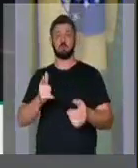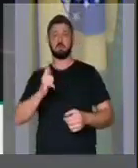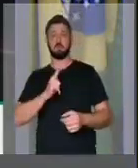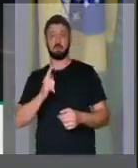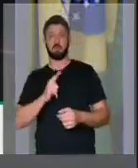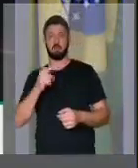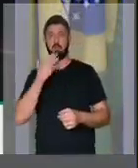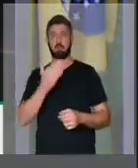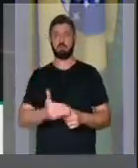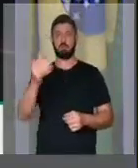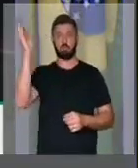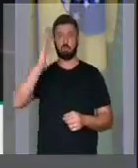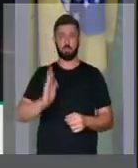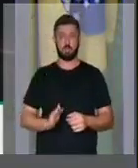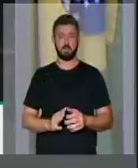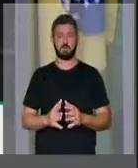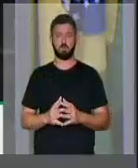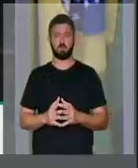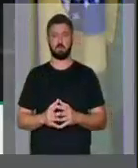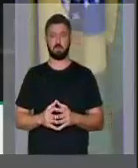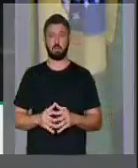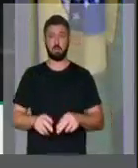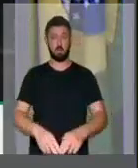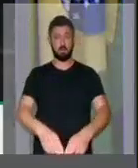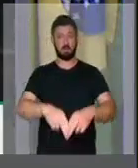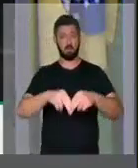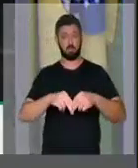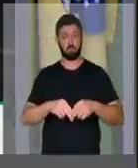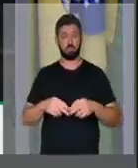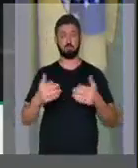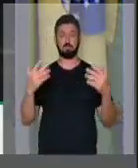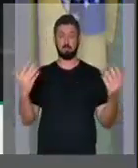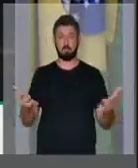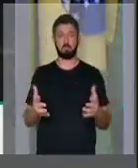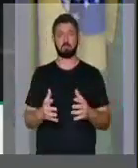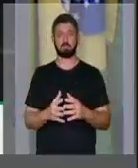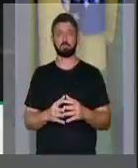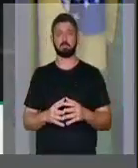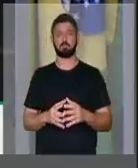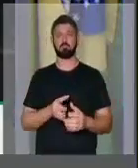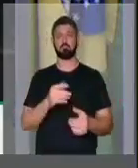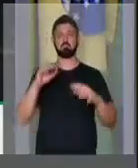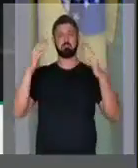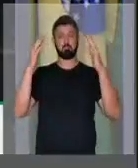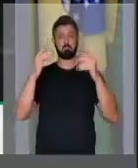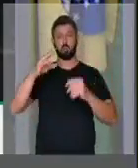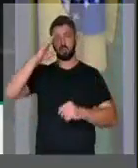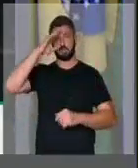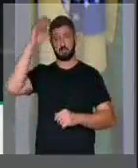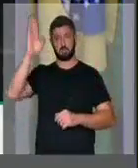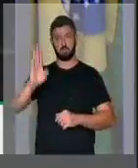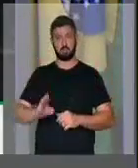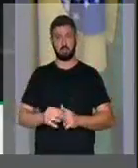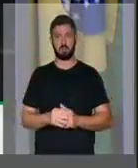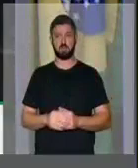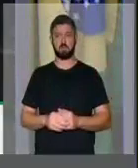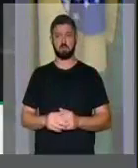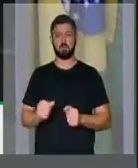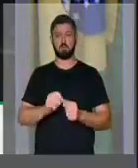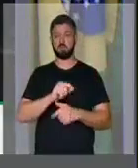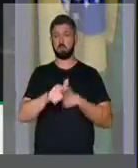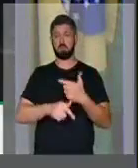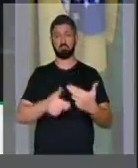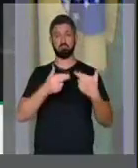prestados à nação brasileira. Nesse sentido, portanto, quero parabenizar as Forças Armadas brasileiras pelo seu